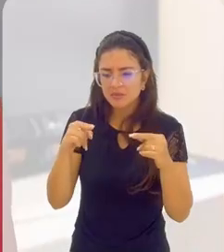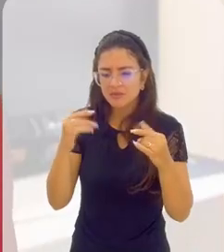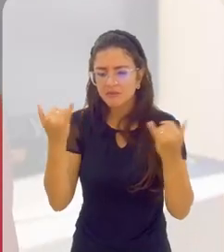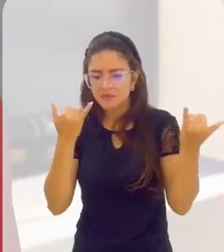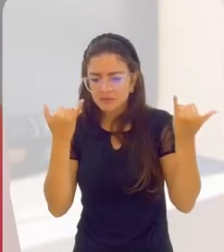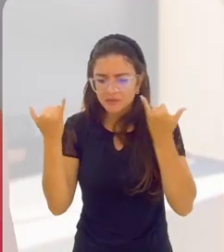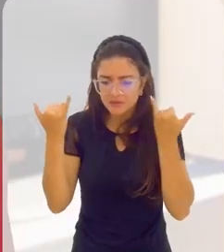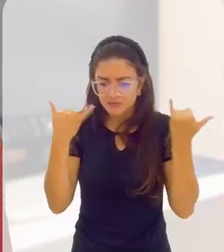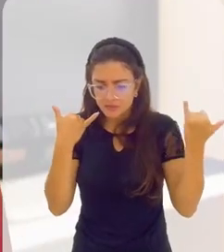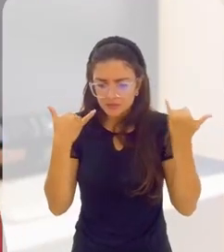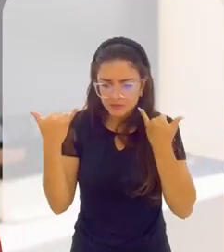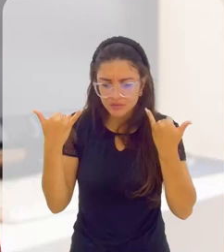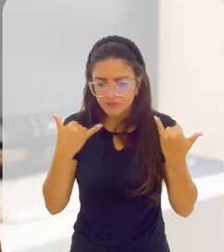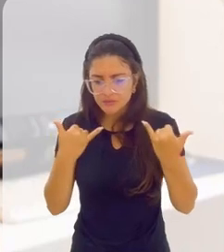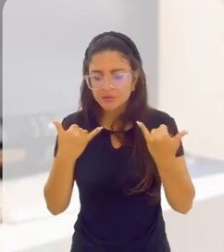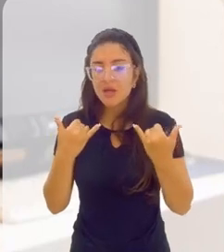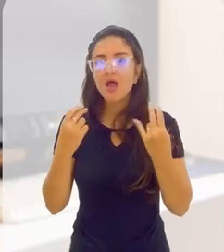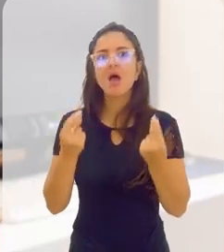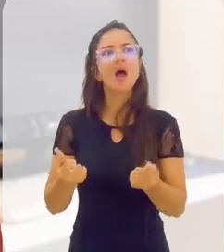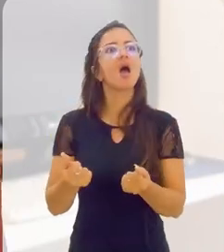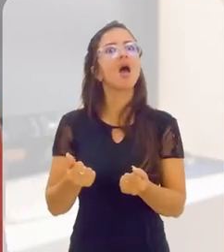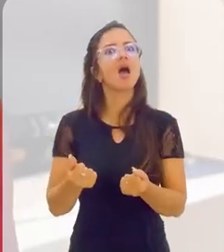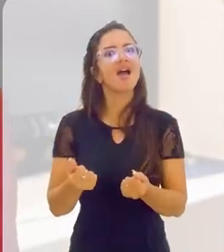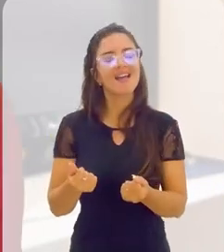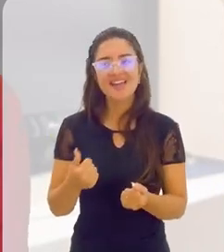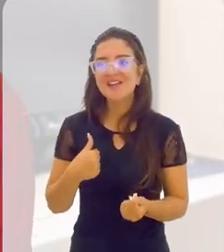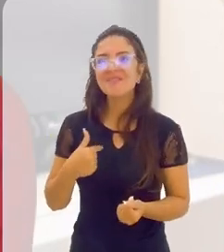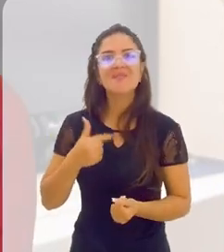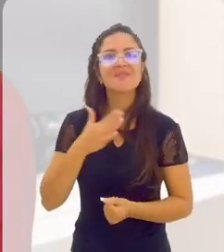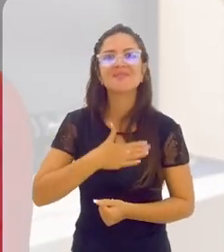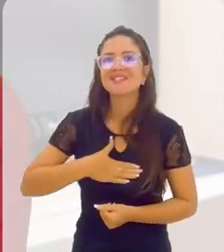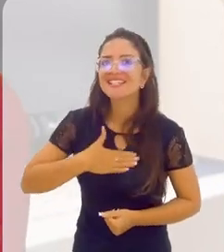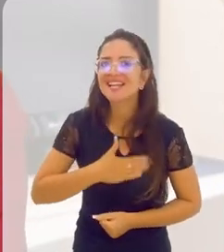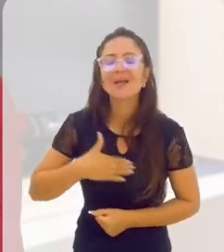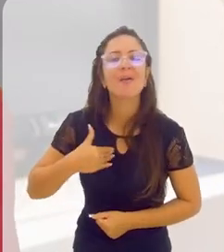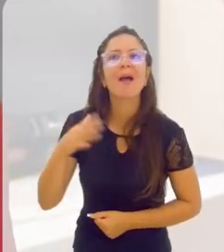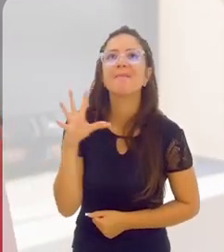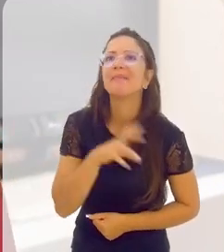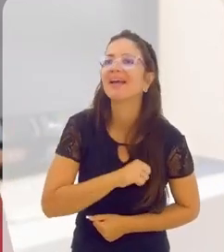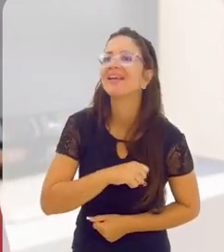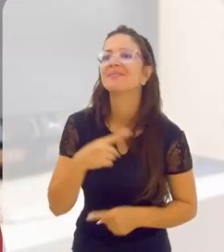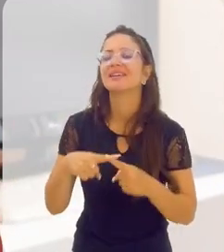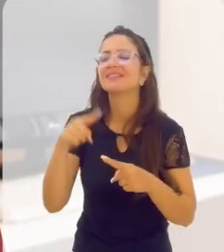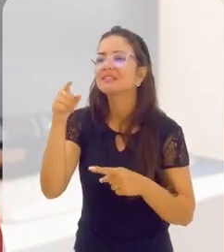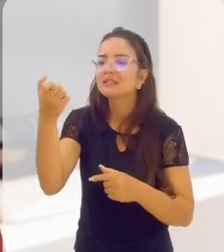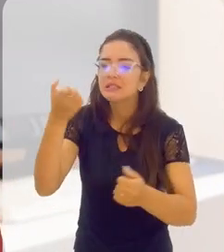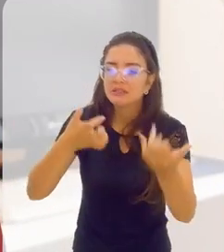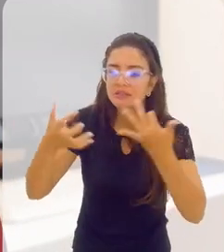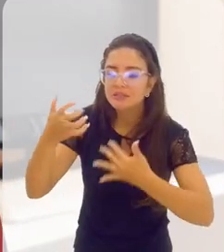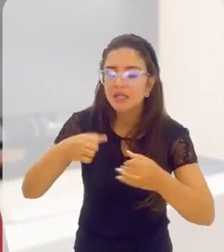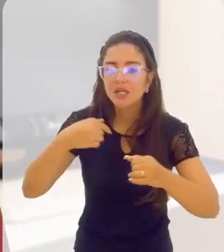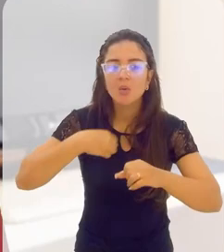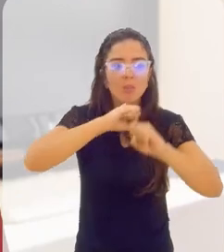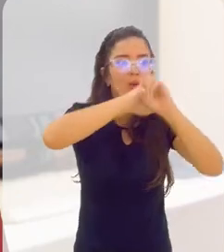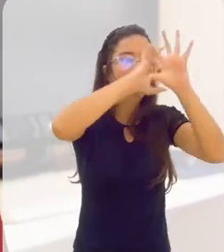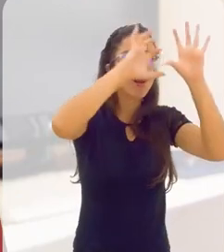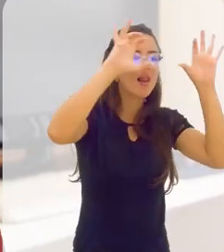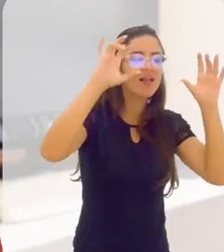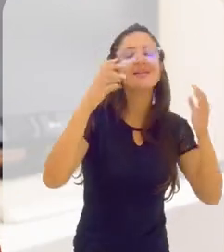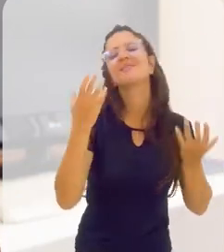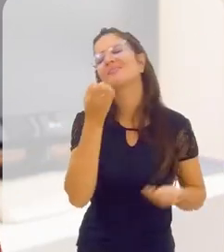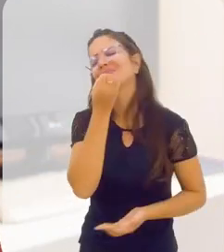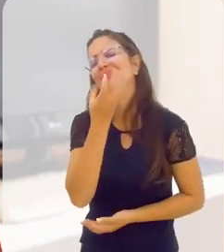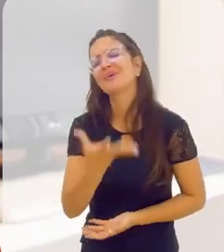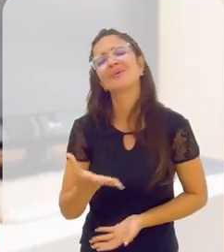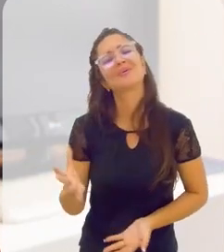várias fichinhas e vários insights foram ocorrendo aqui pelo menos comigo e acredito com quem tá em casa também ao longo